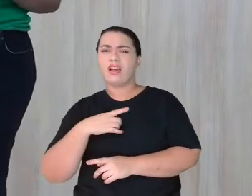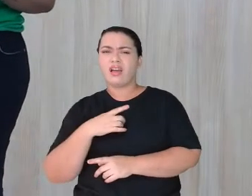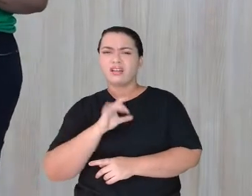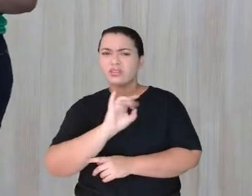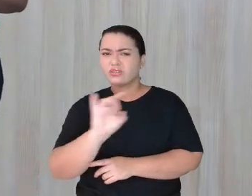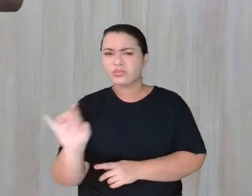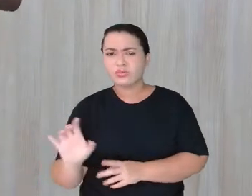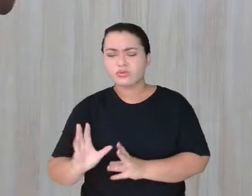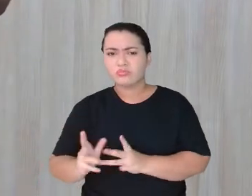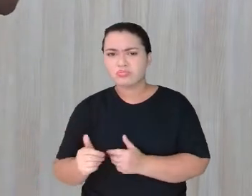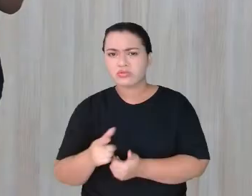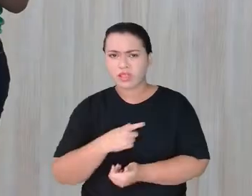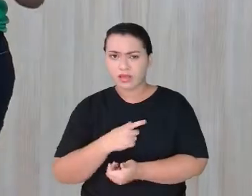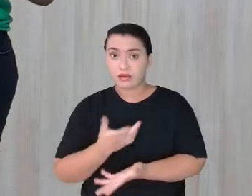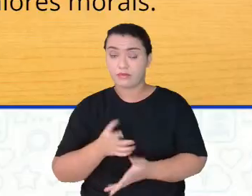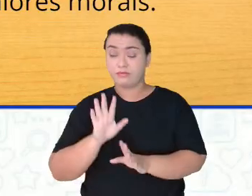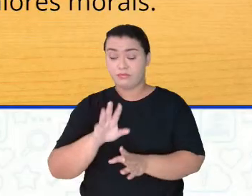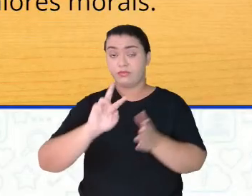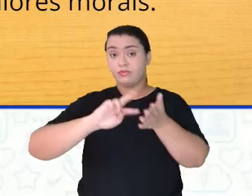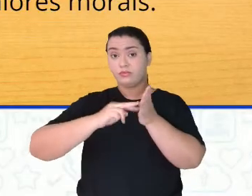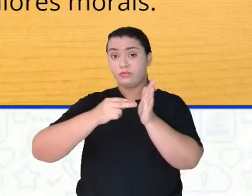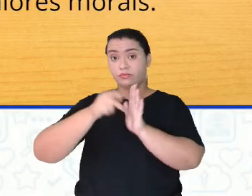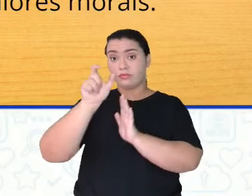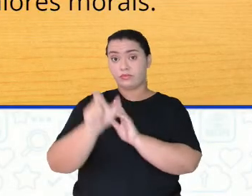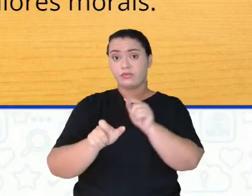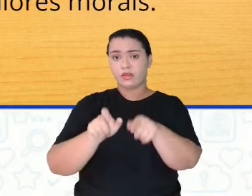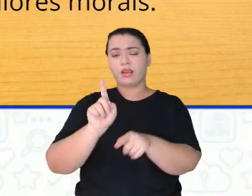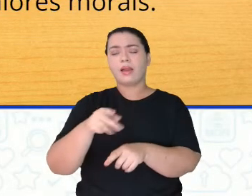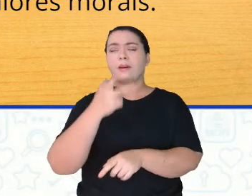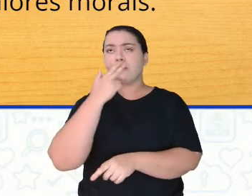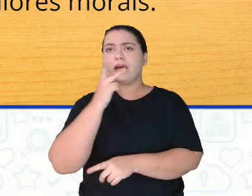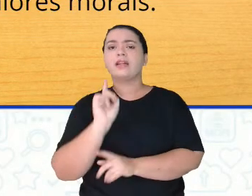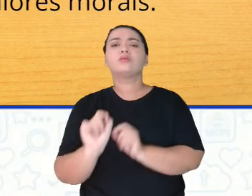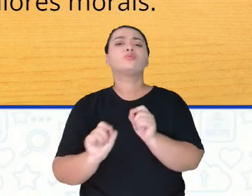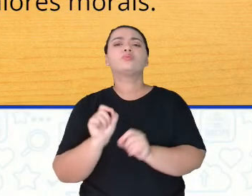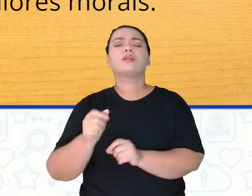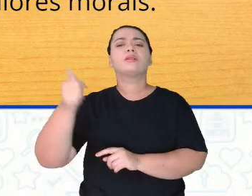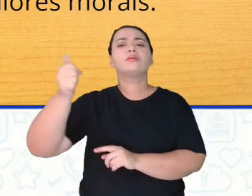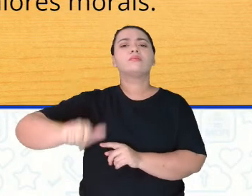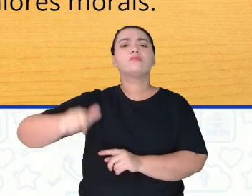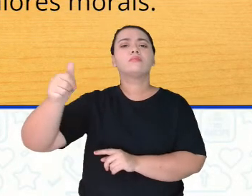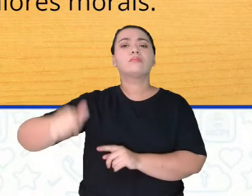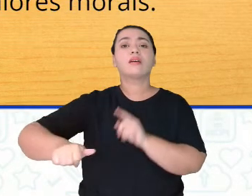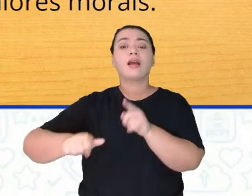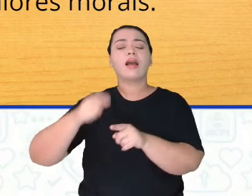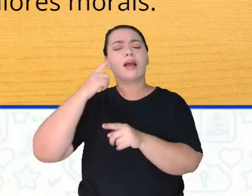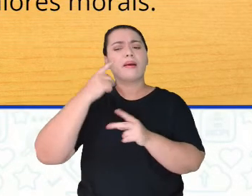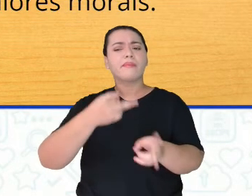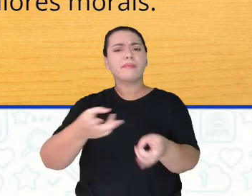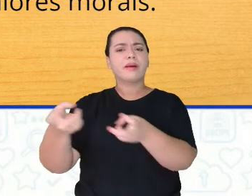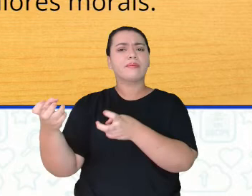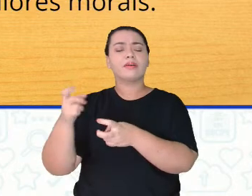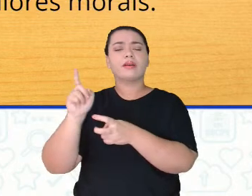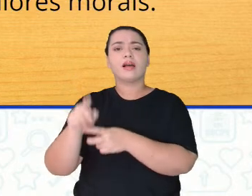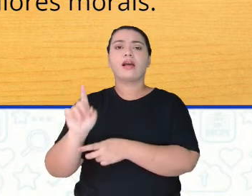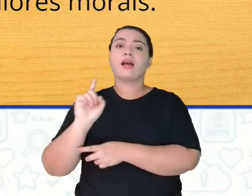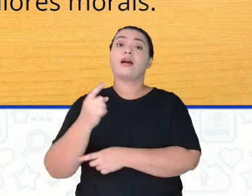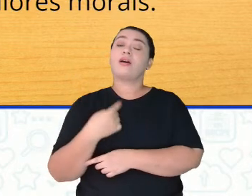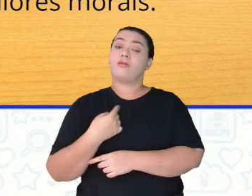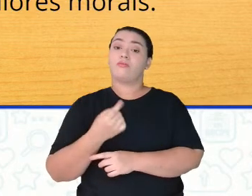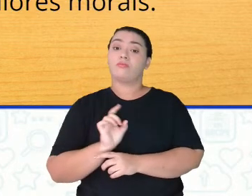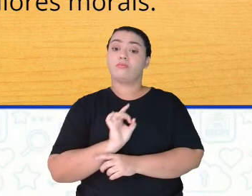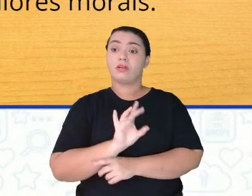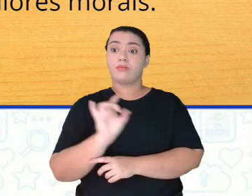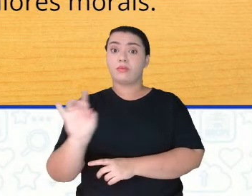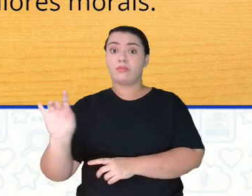né? O juízo de valor é um julgamento, minha gente, feito a partir de percepções individuais,